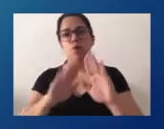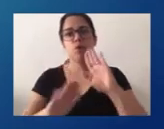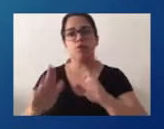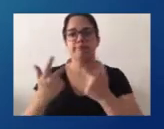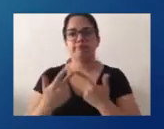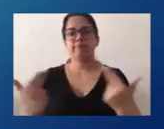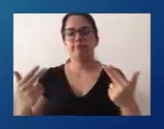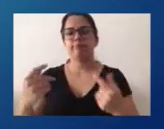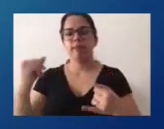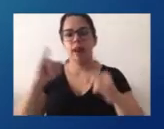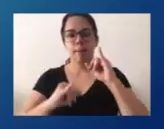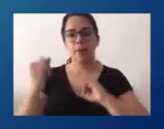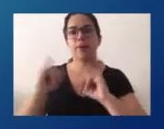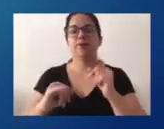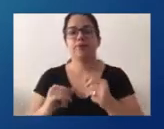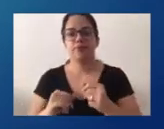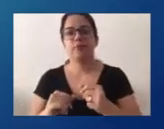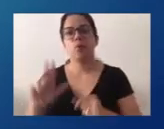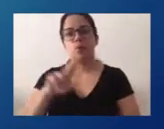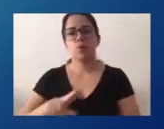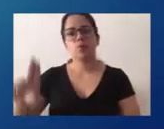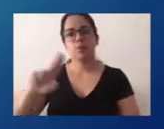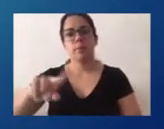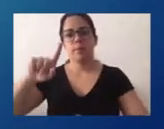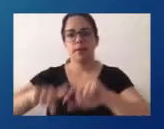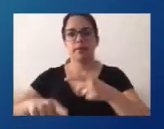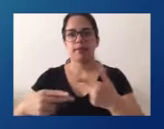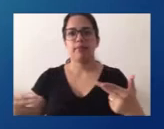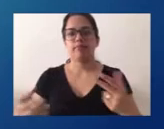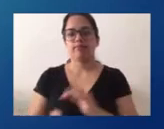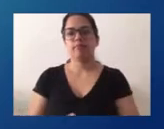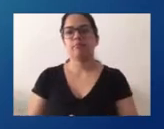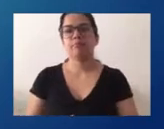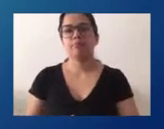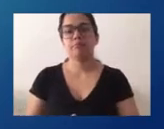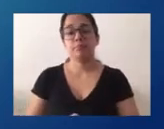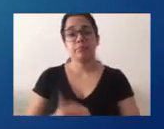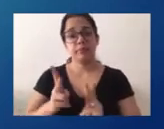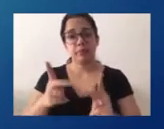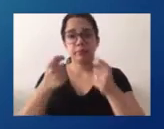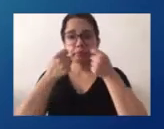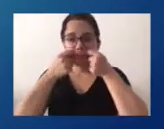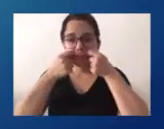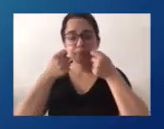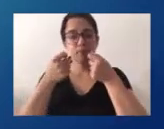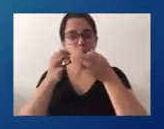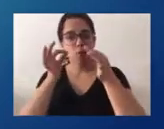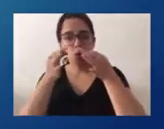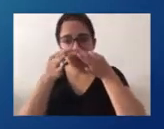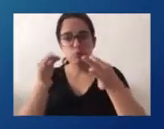na previsão, né, de laboratórios que usam esse tipo de equipamento. Tem que estar sempre